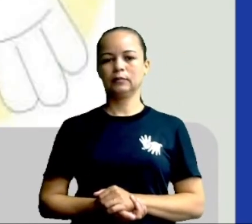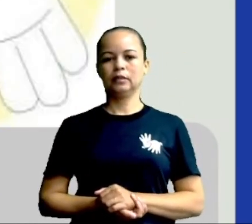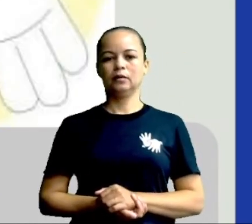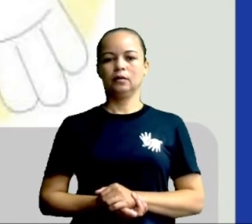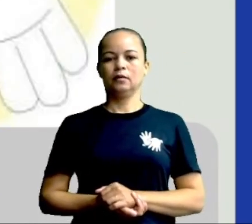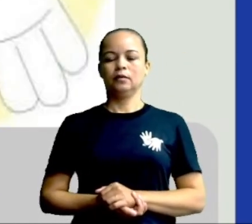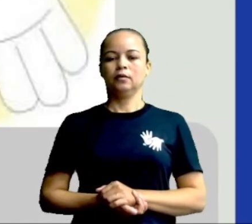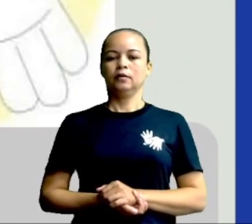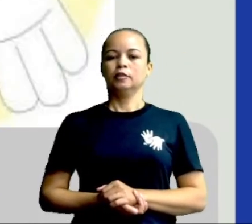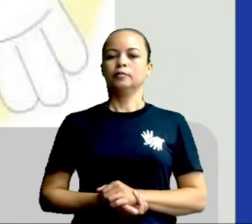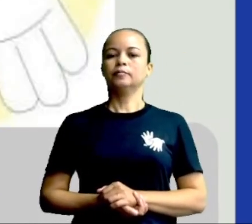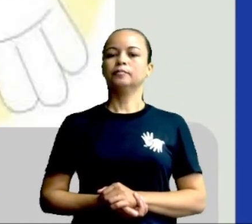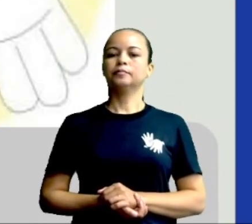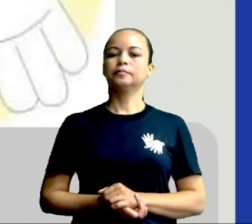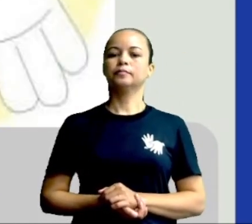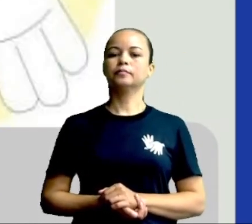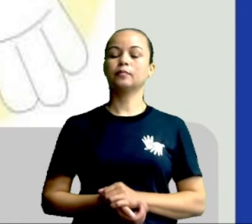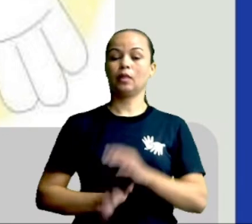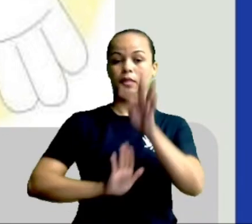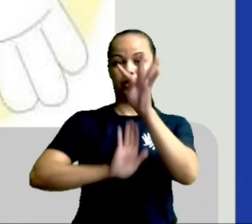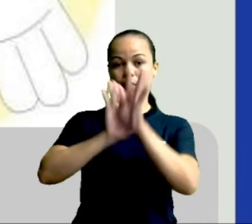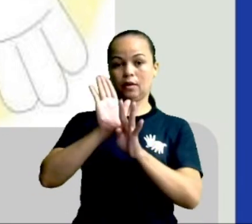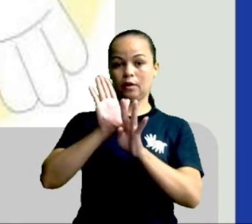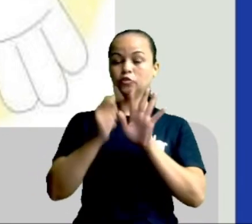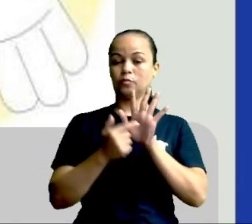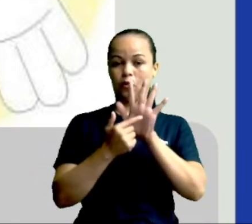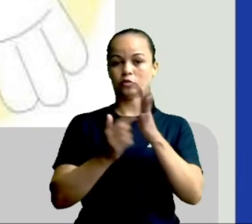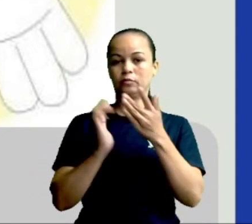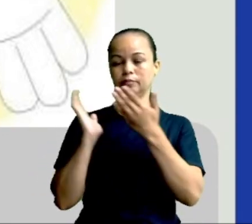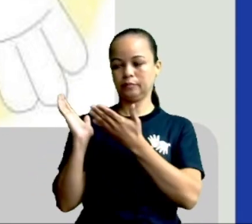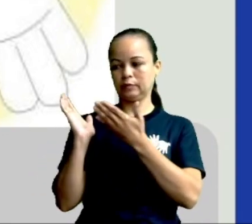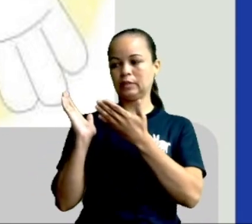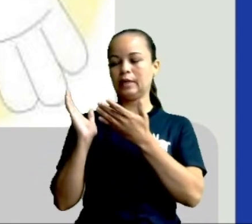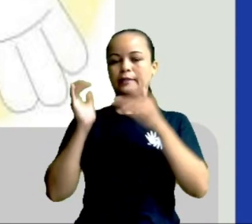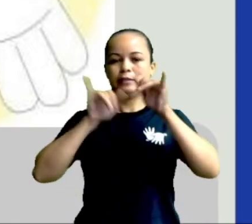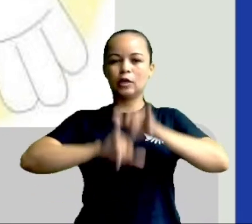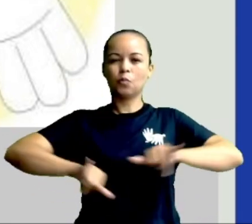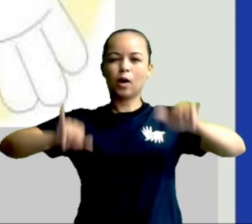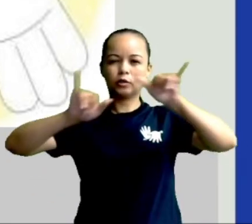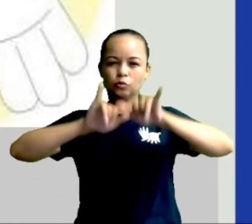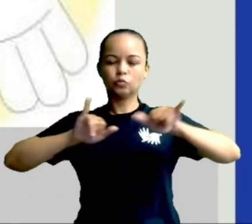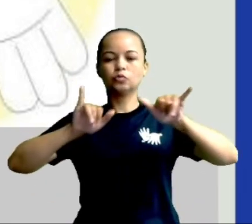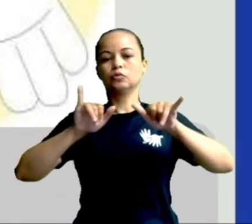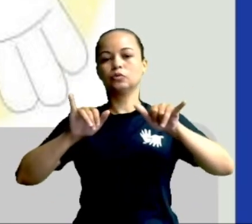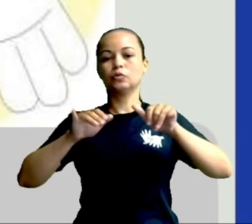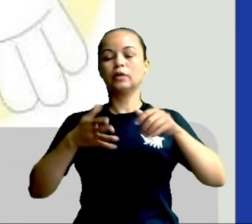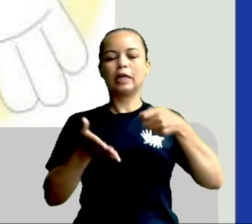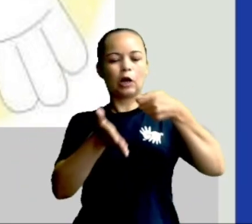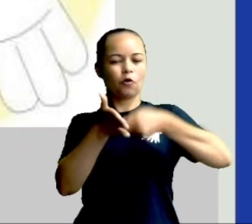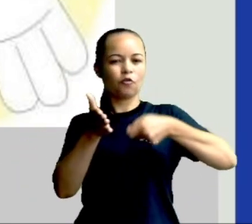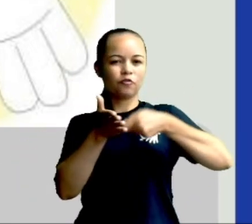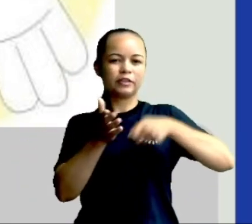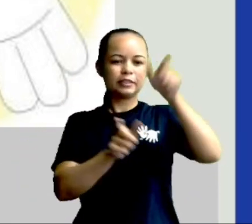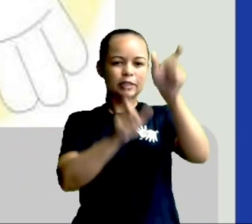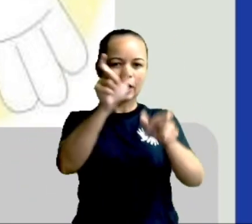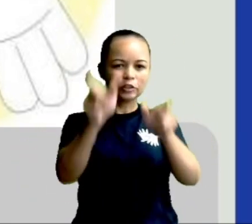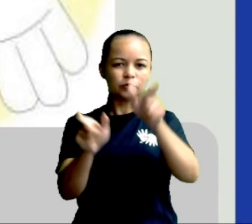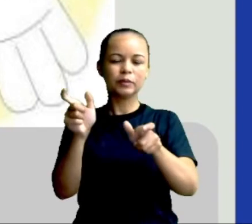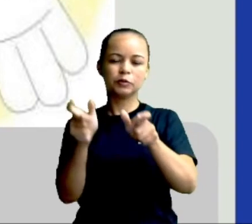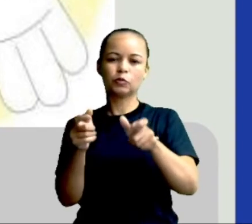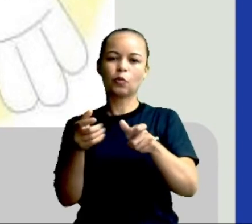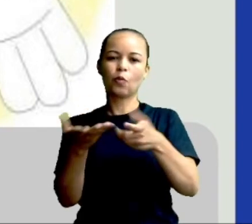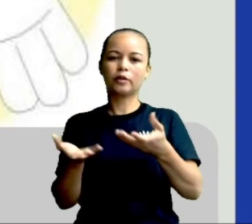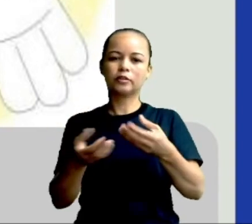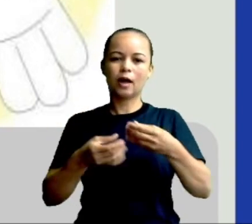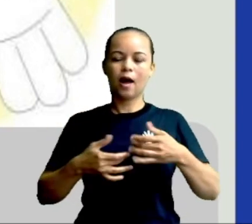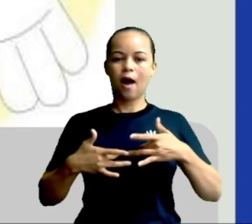O próximo texto é um anúncio de campanha comunitária, que ele tenta convencer as pessoas a doarem medula